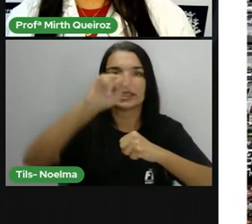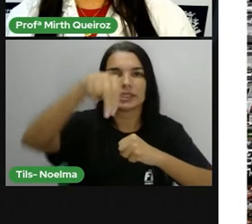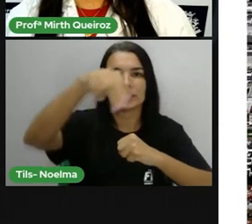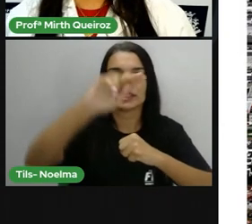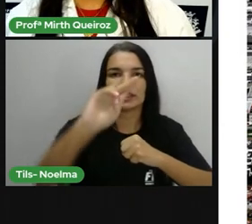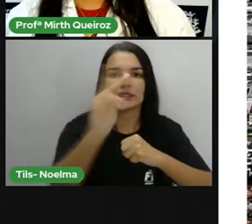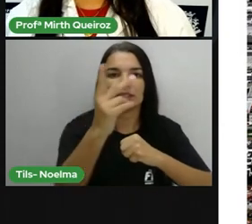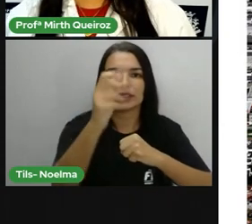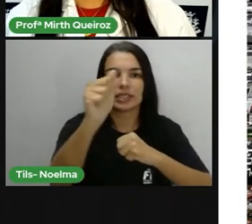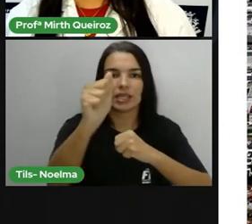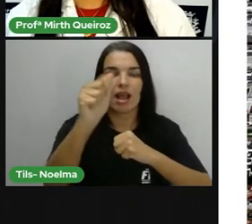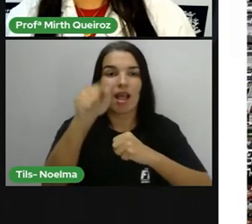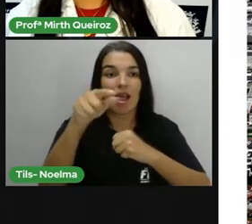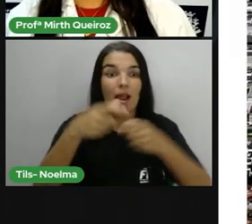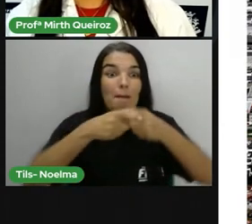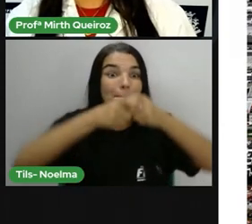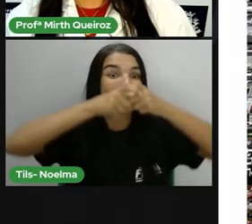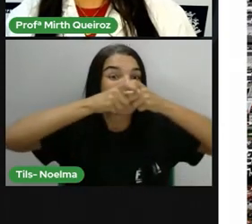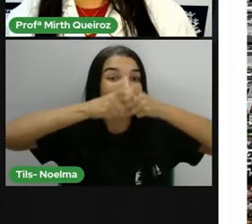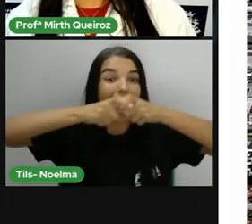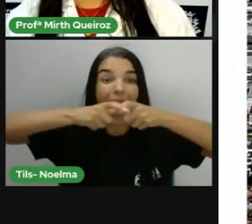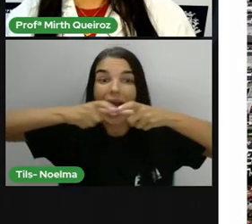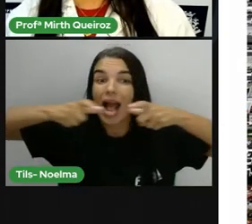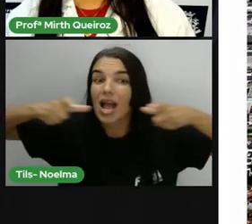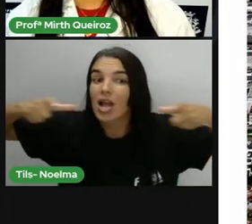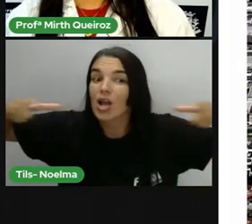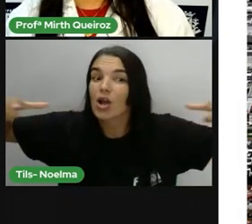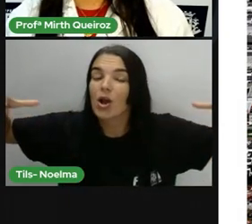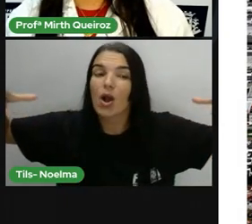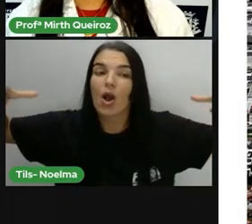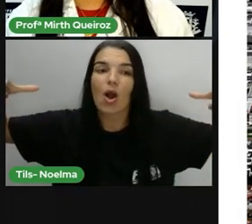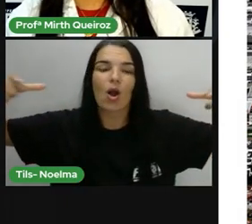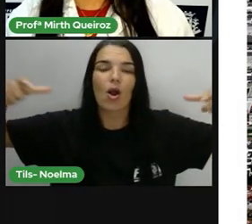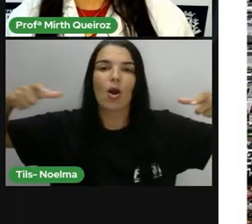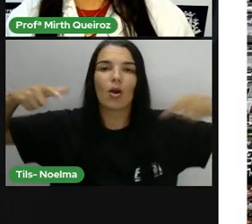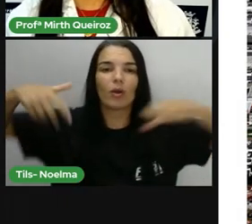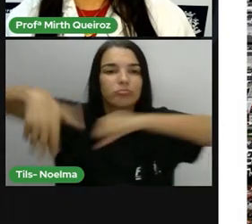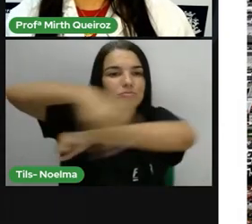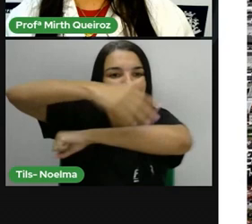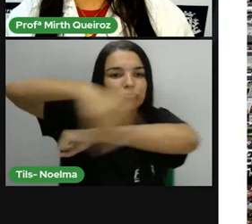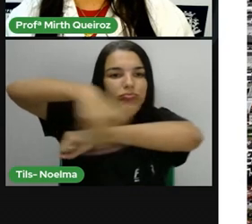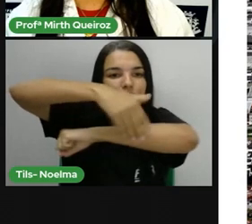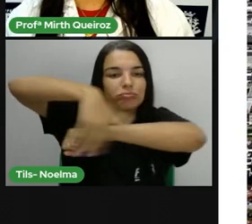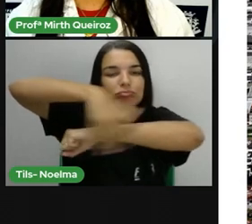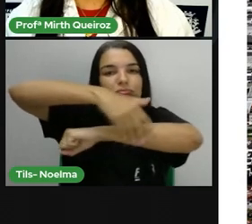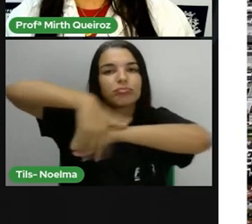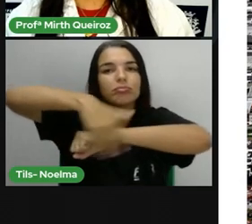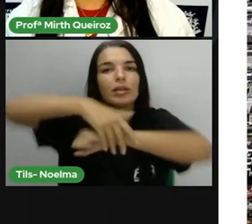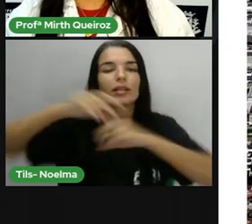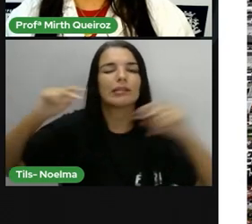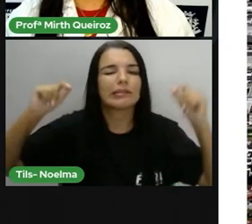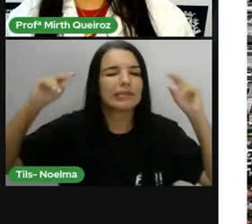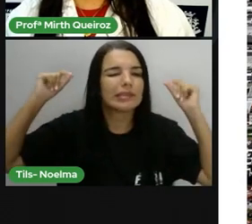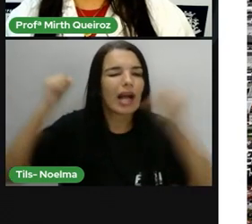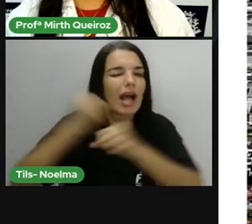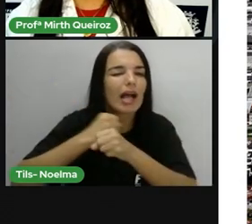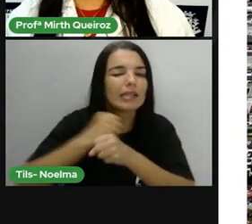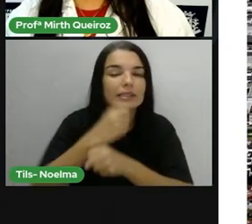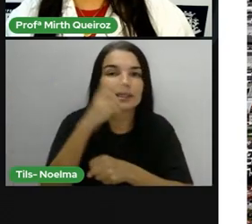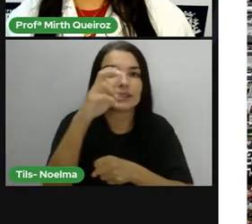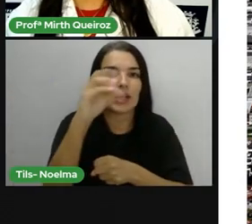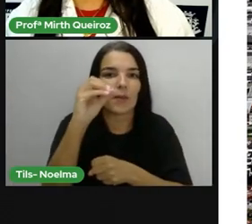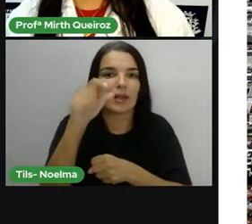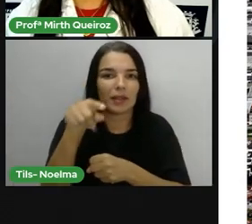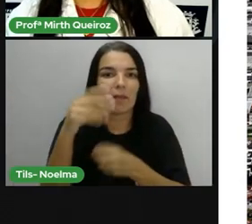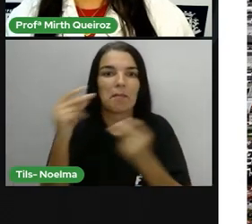uma das maiores lagoas situadas no perímetro urbano nos anos 50. Temos aí a